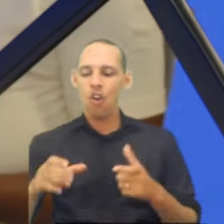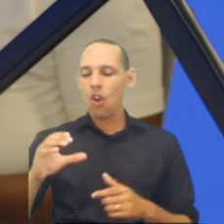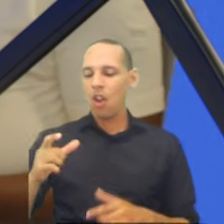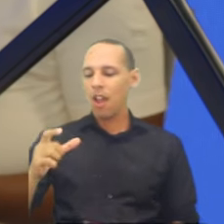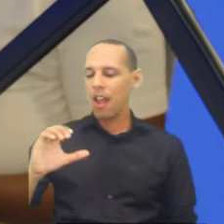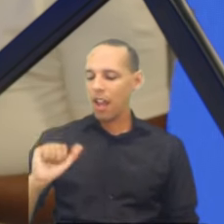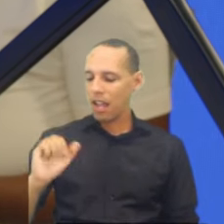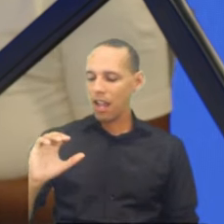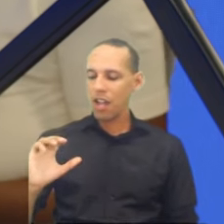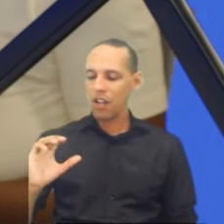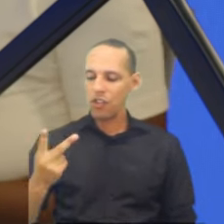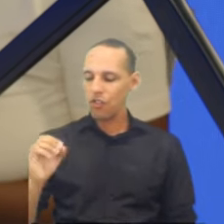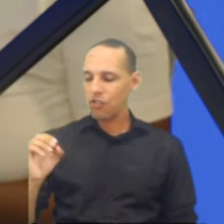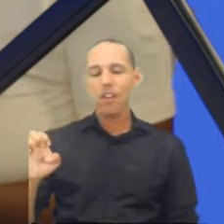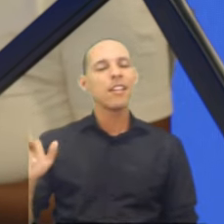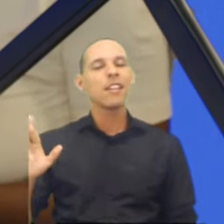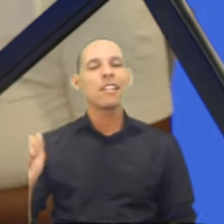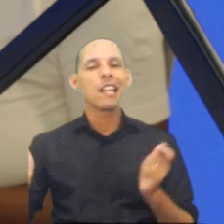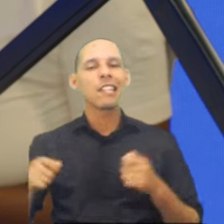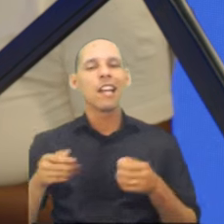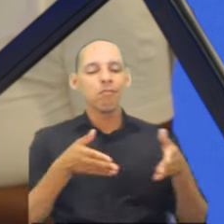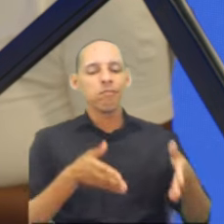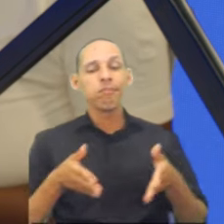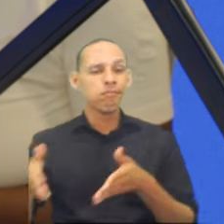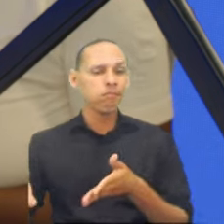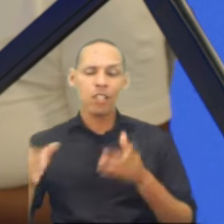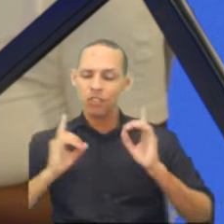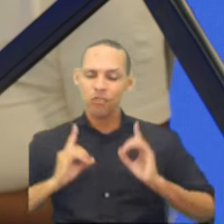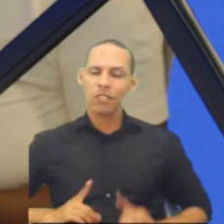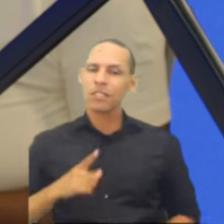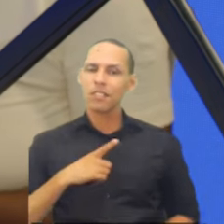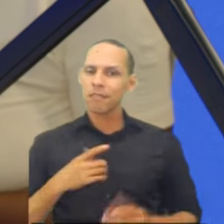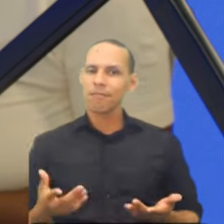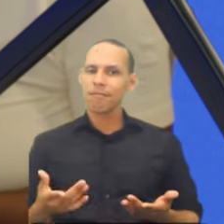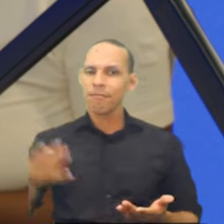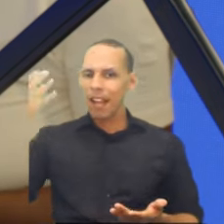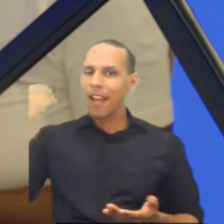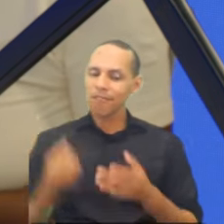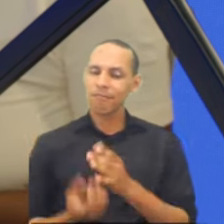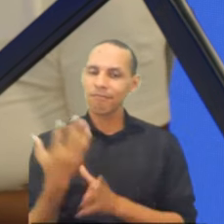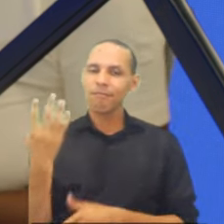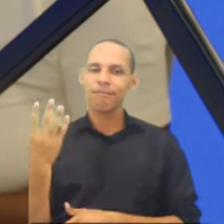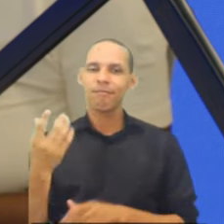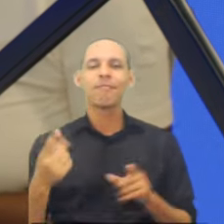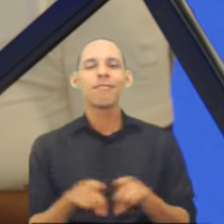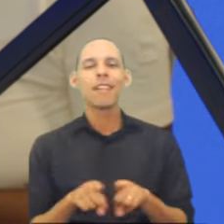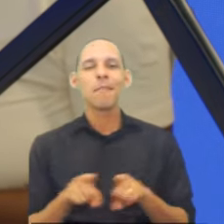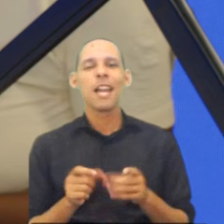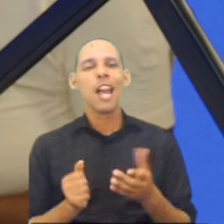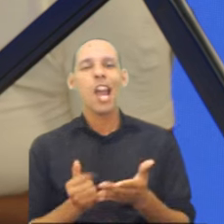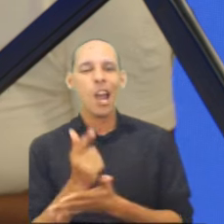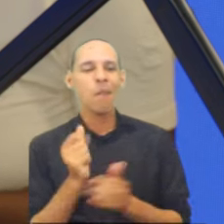exatamente para isso para o direito de poder enterrar os seus com dignidade e também para